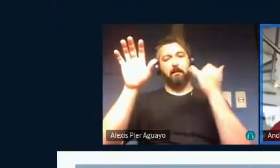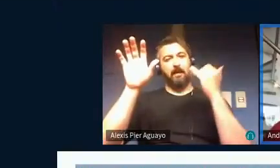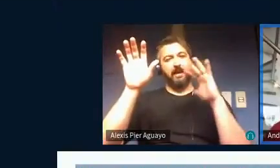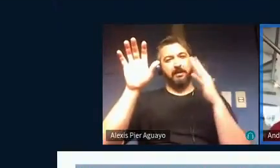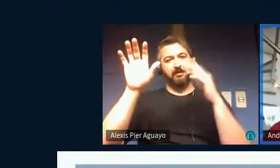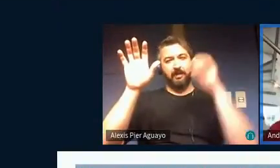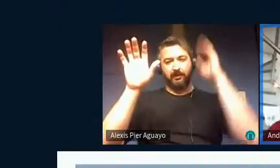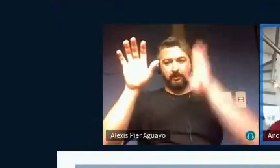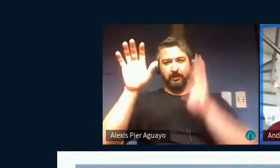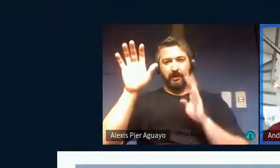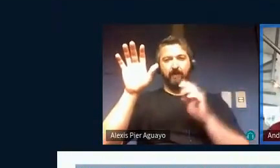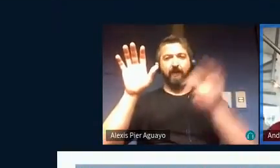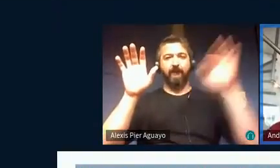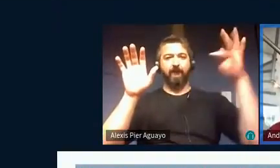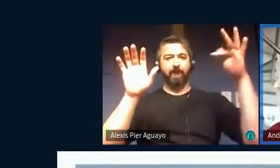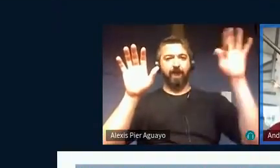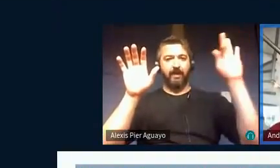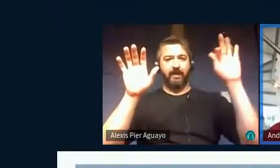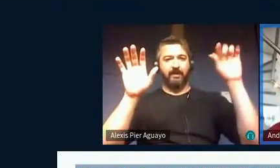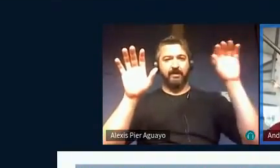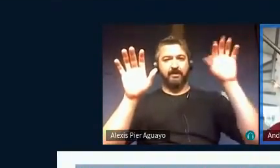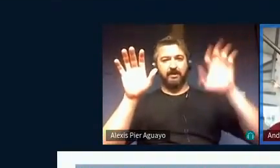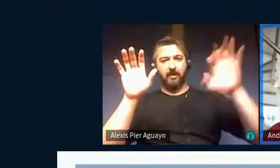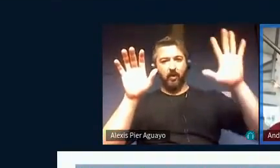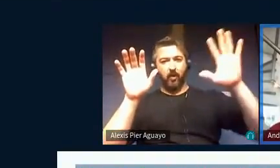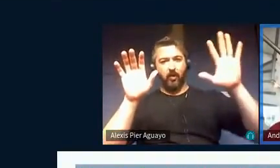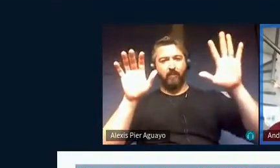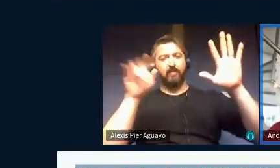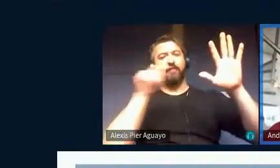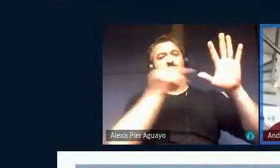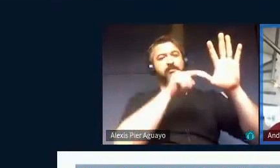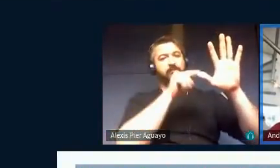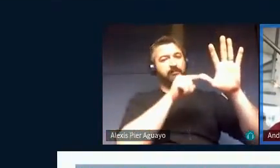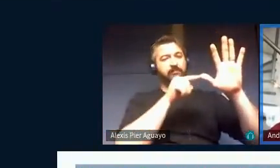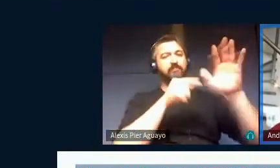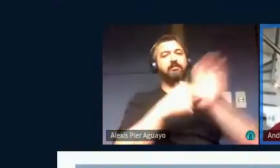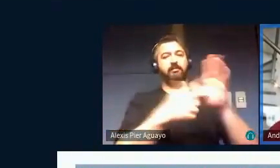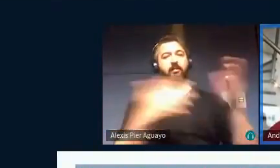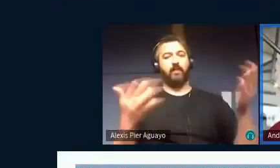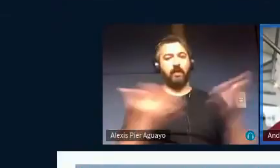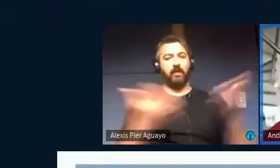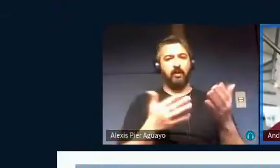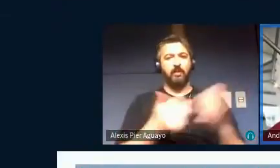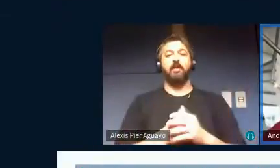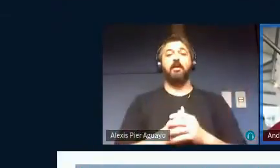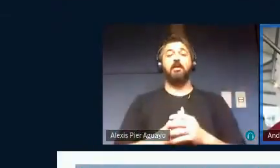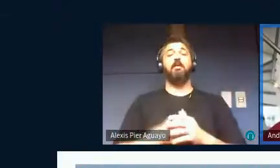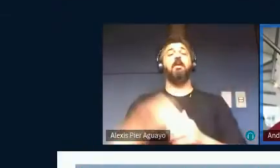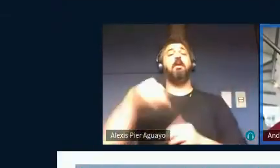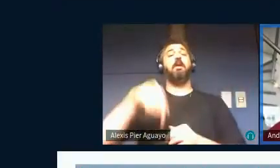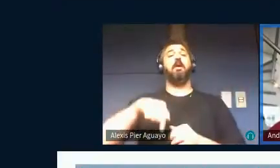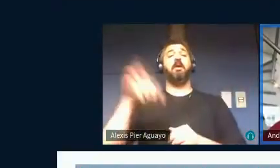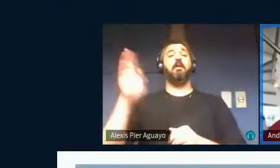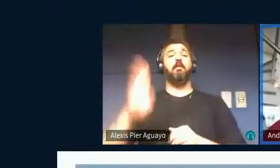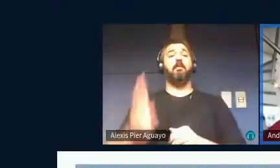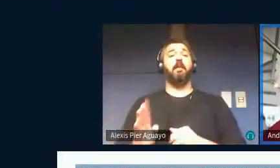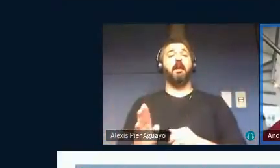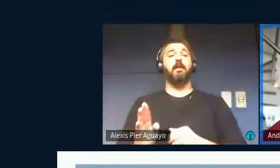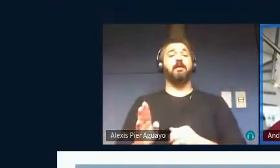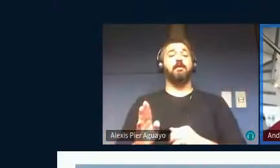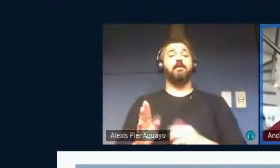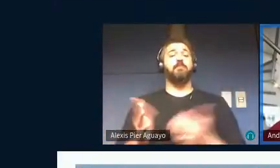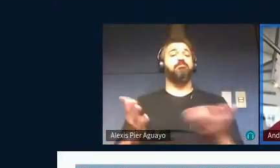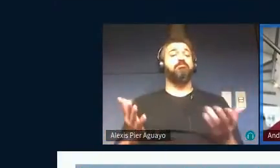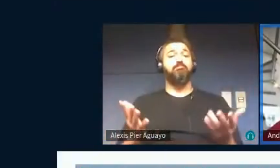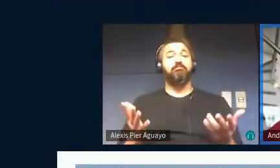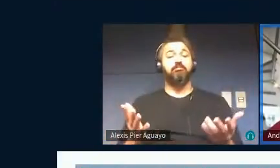da França, que também tem um grande número de obesos atualmente, né, e no Brasil não é nada diferente. Então,